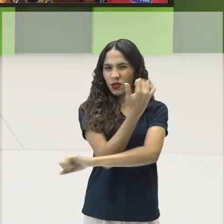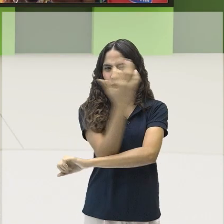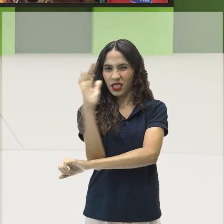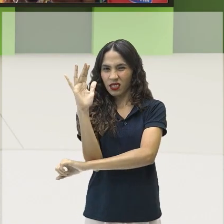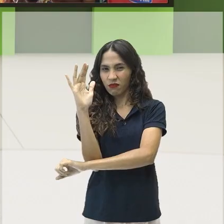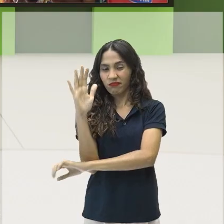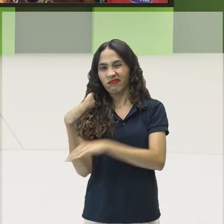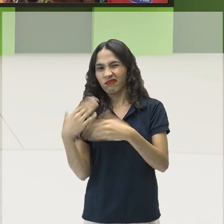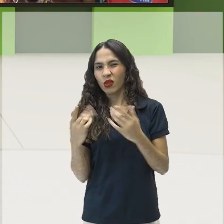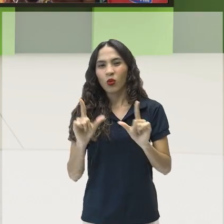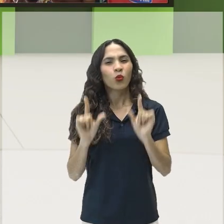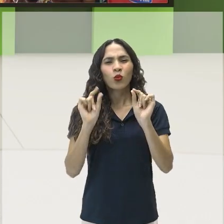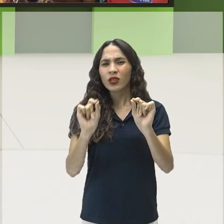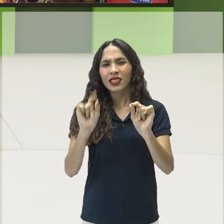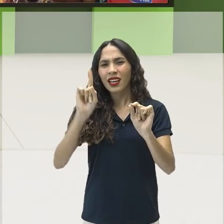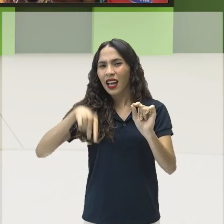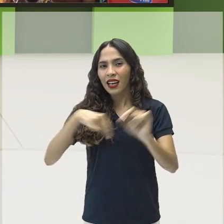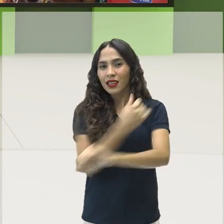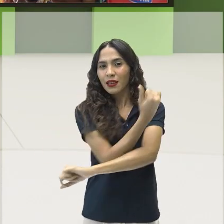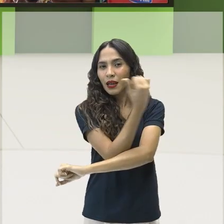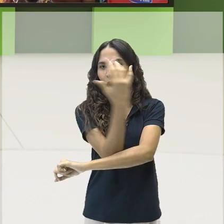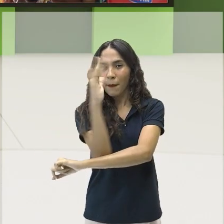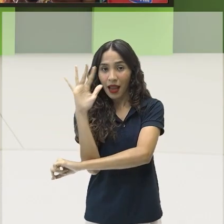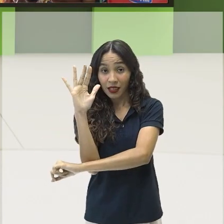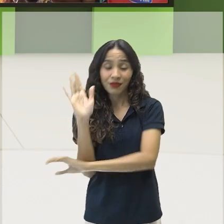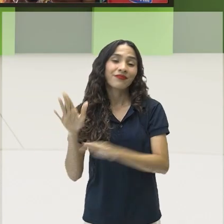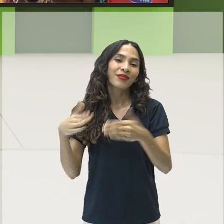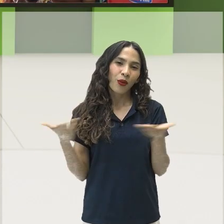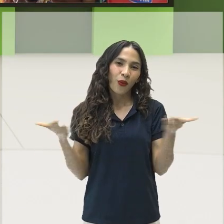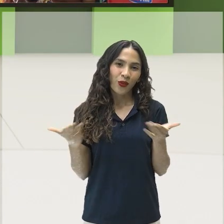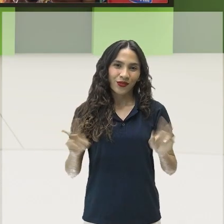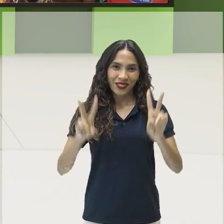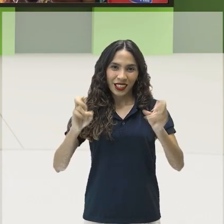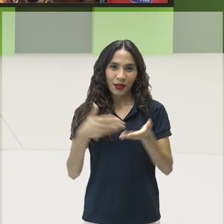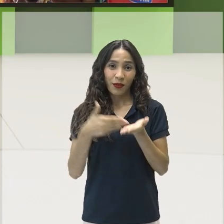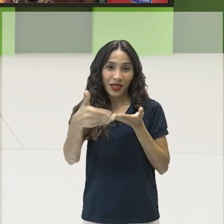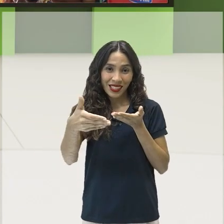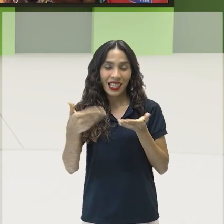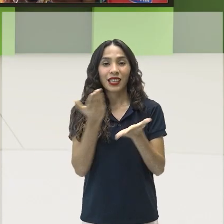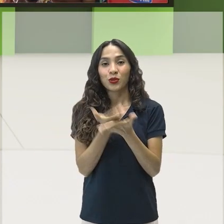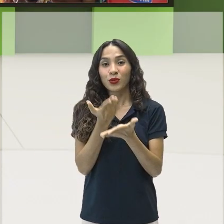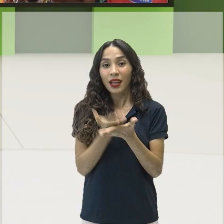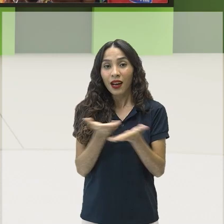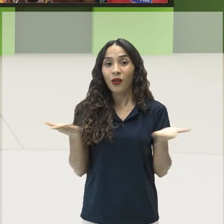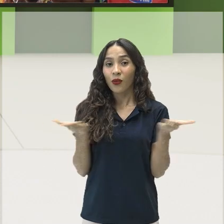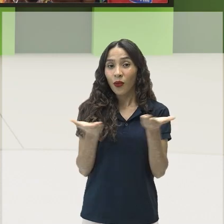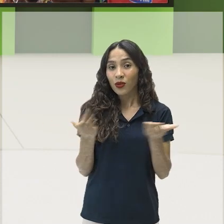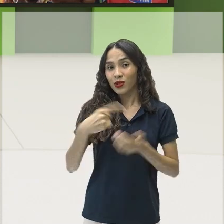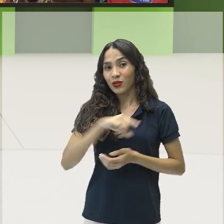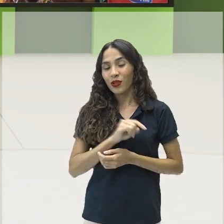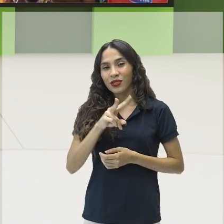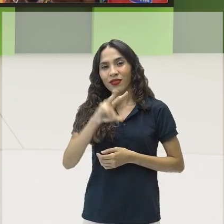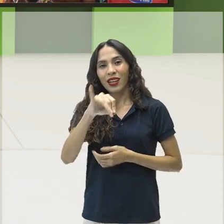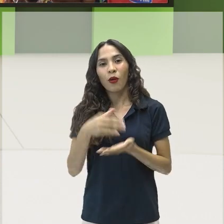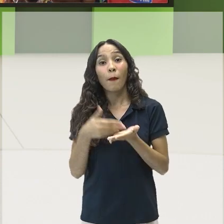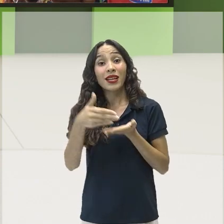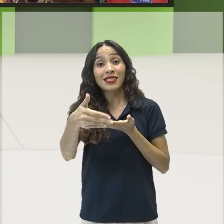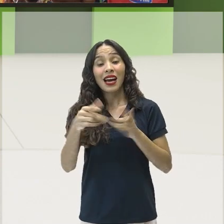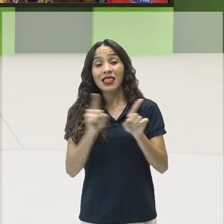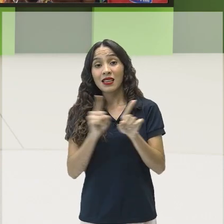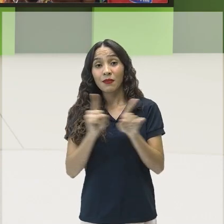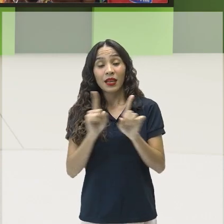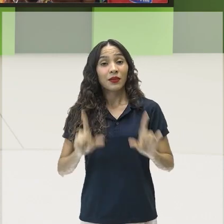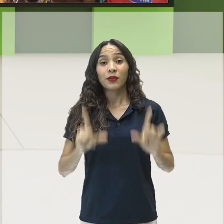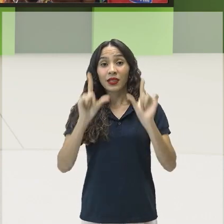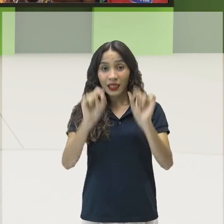ambiente? O que é o meio ambiente? Então, é sobre isso que nós iremos falar na aula de hoje. E a gente vai iniciar